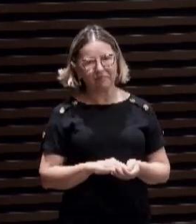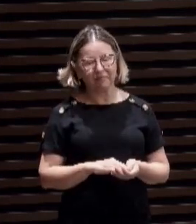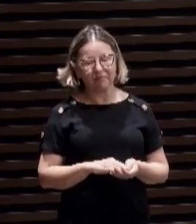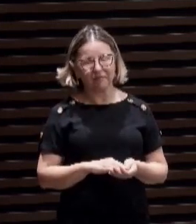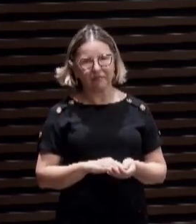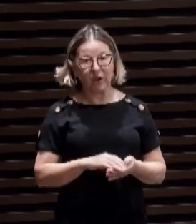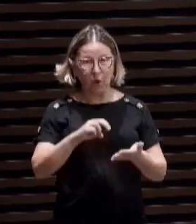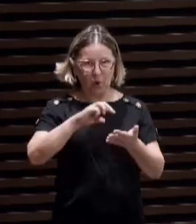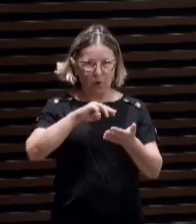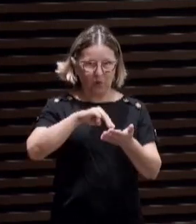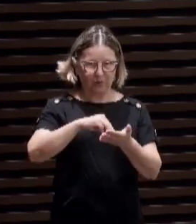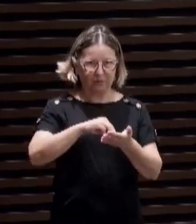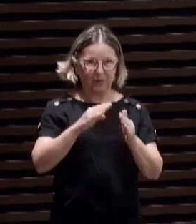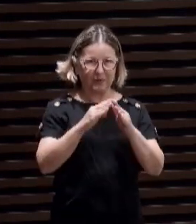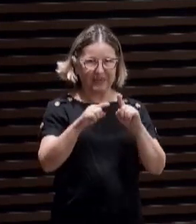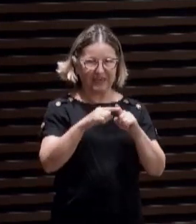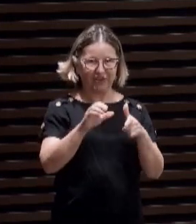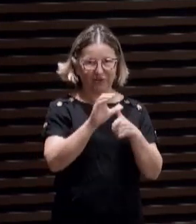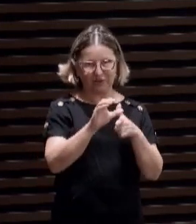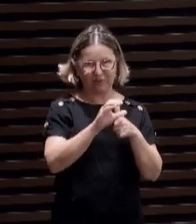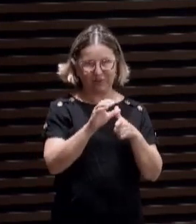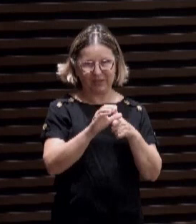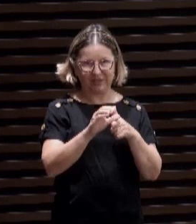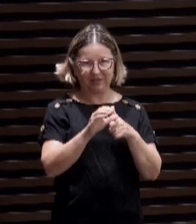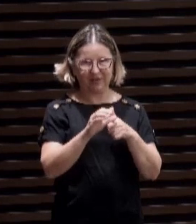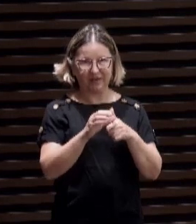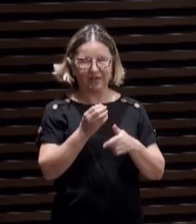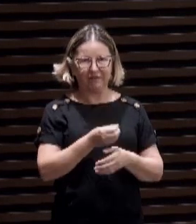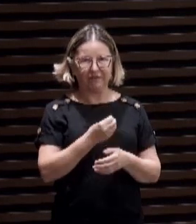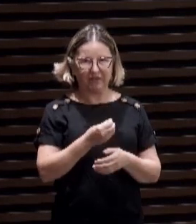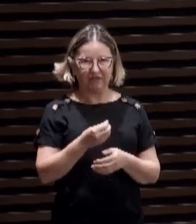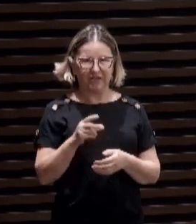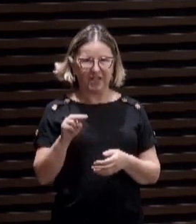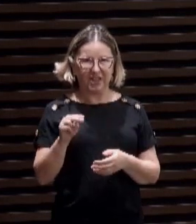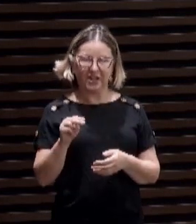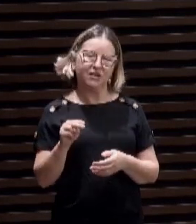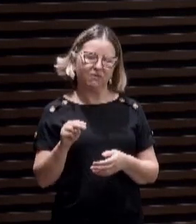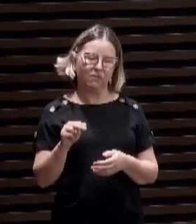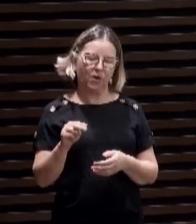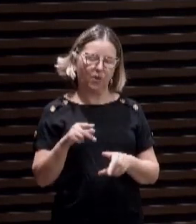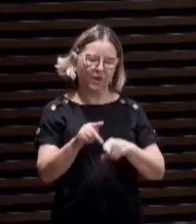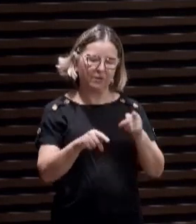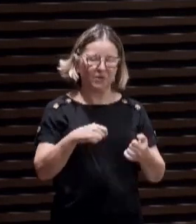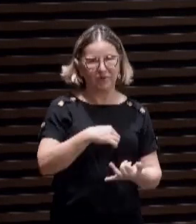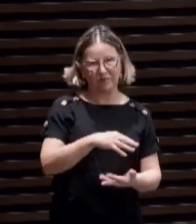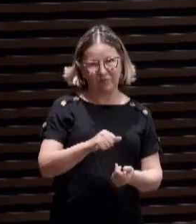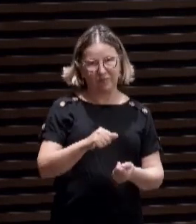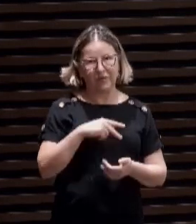mundana, e o apóstolo Paulo estava ensinando e exortando a viver de modo digno de sua vocação.